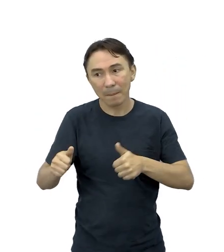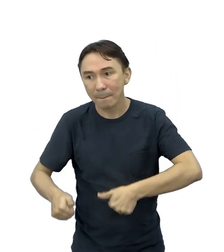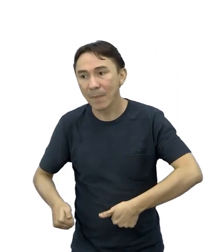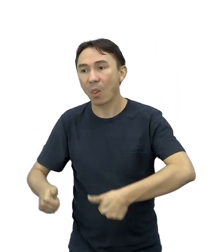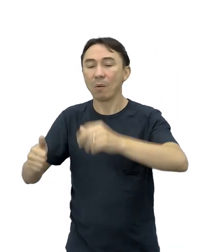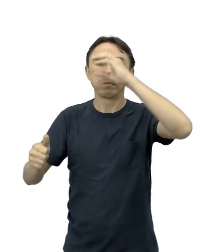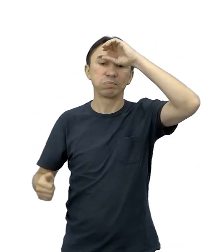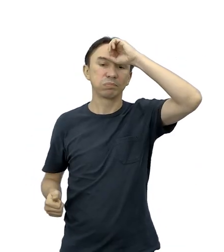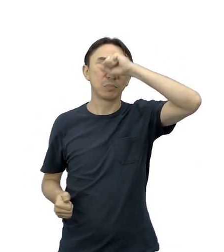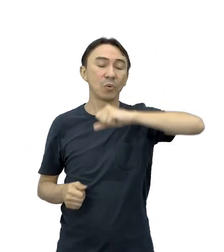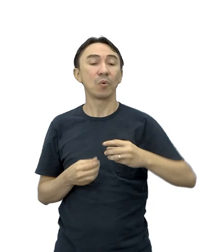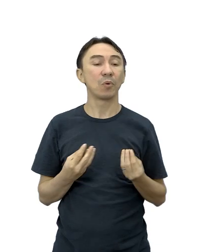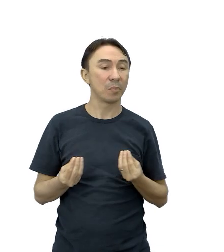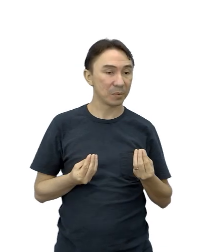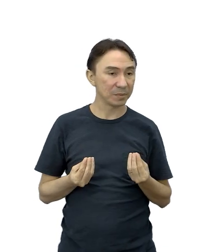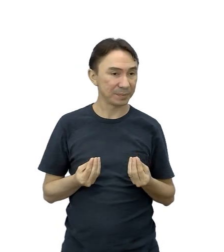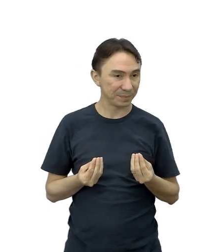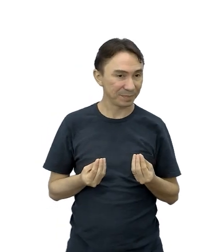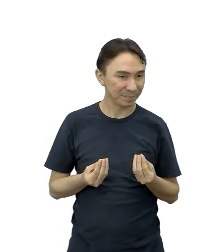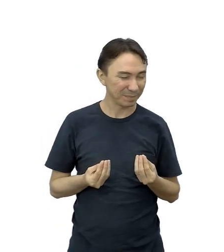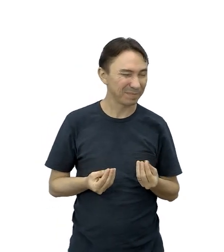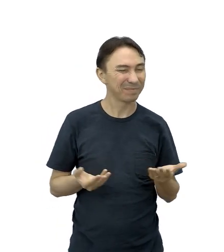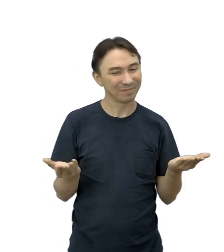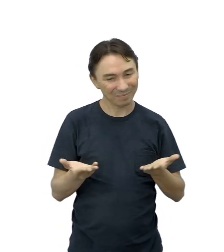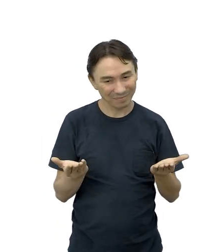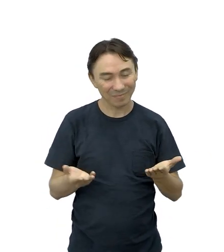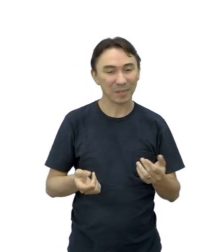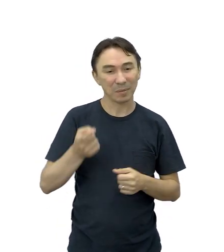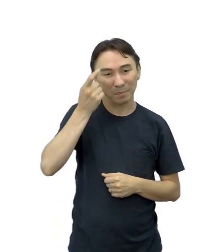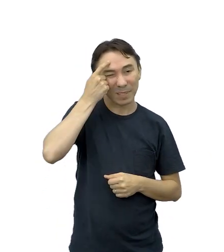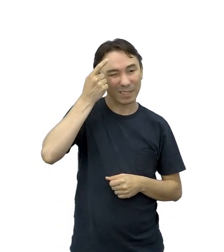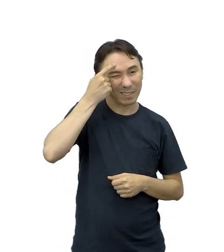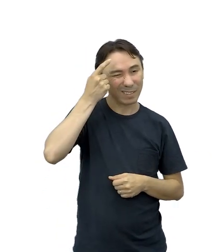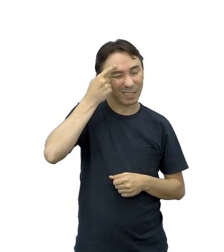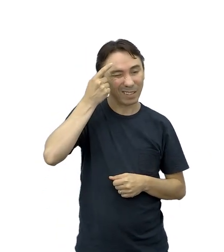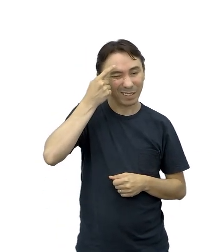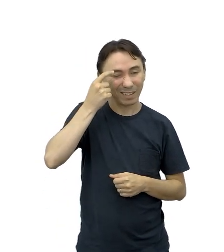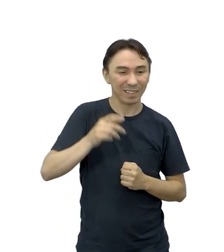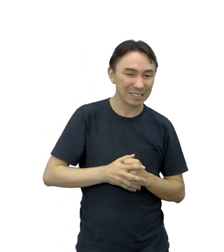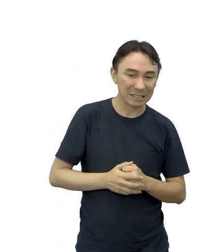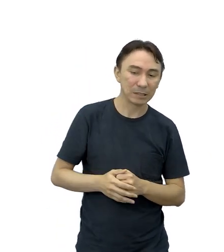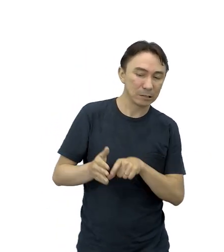tenho, basicamente, pensando nessa realização diagnóstica de aprendizagem